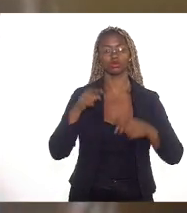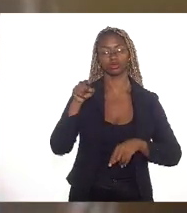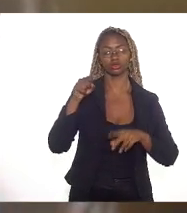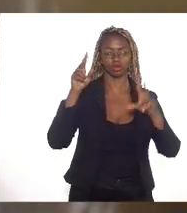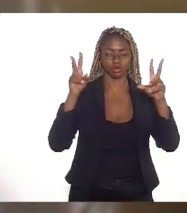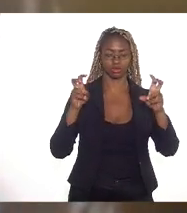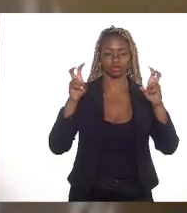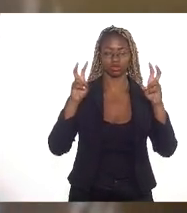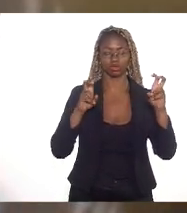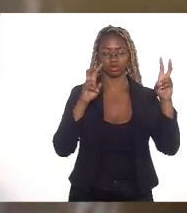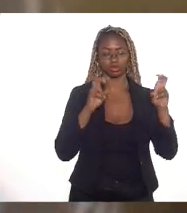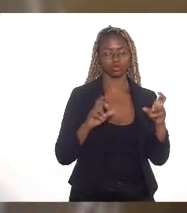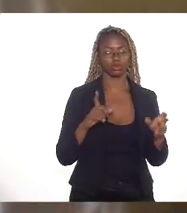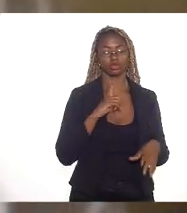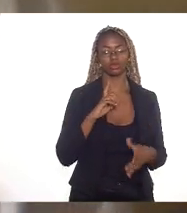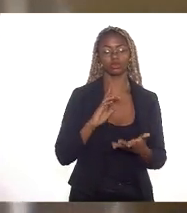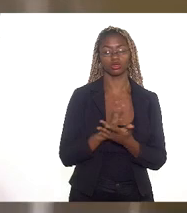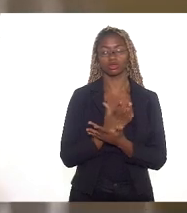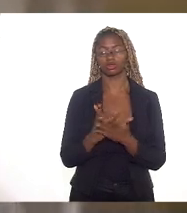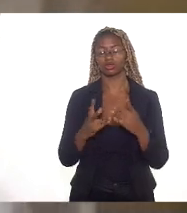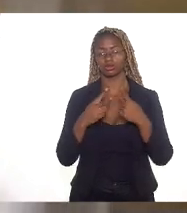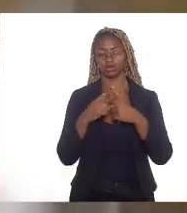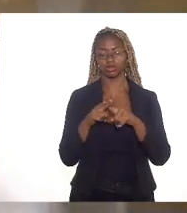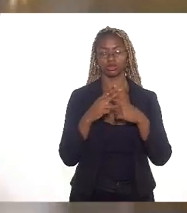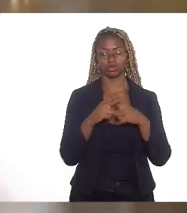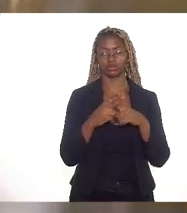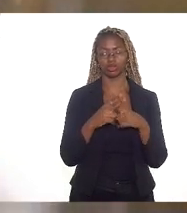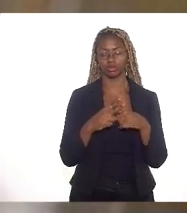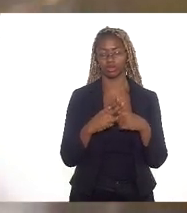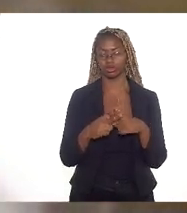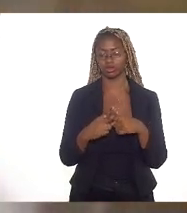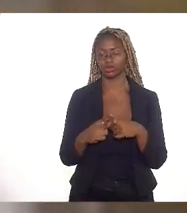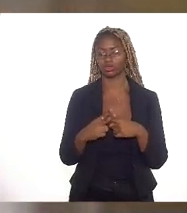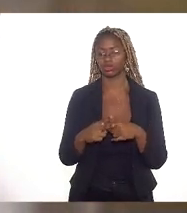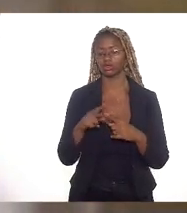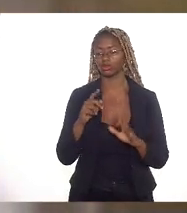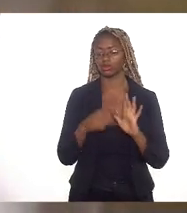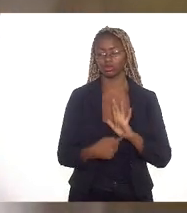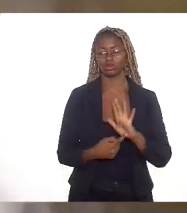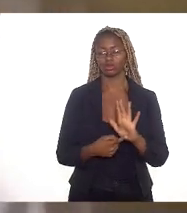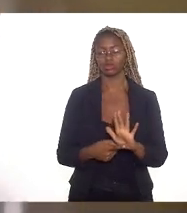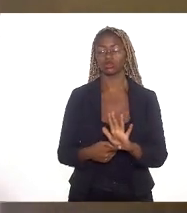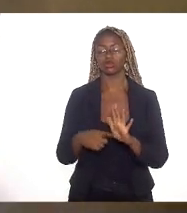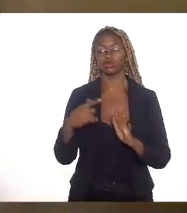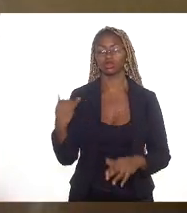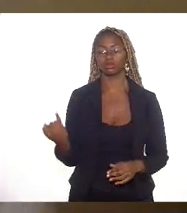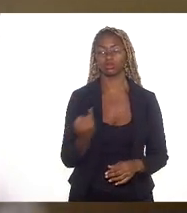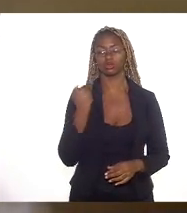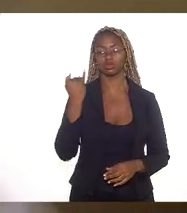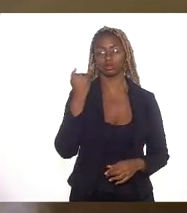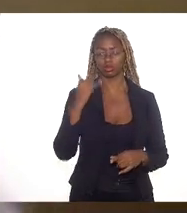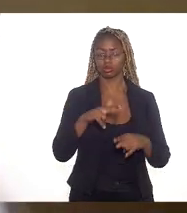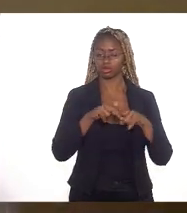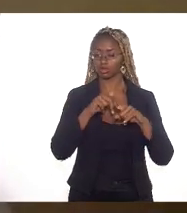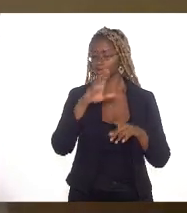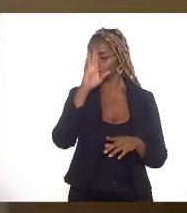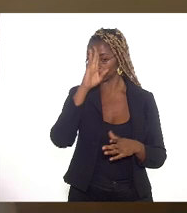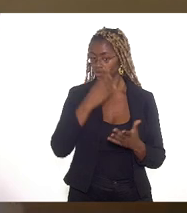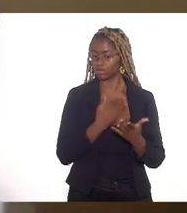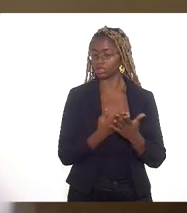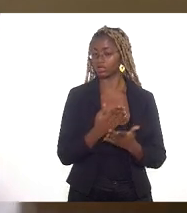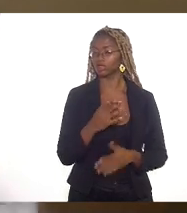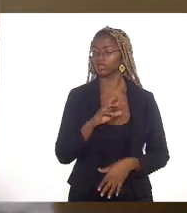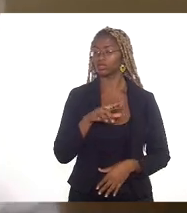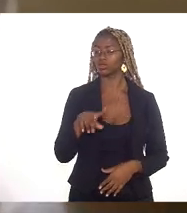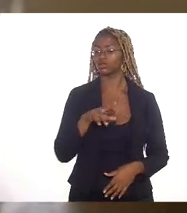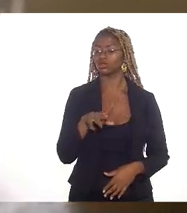tem alguns ajustes do que tange a questão de essencialidade colocado ali, porque acredito que não são só casos